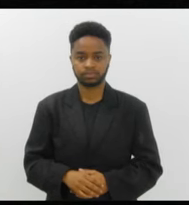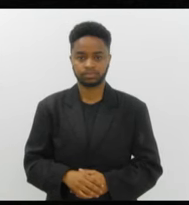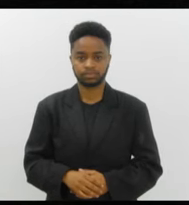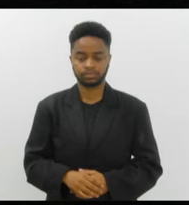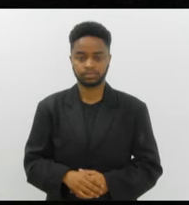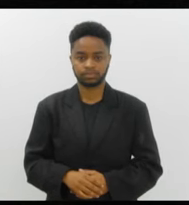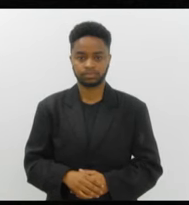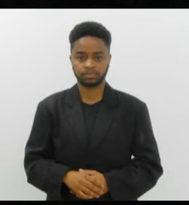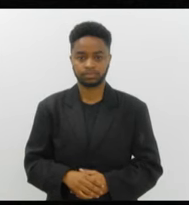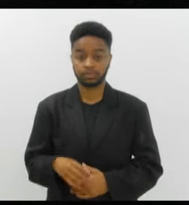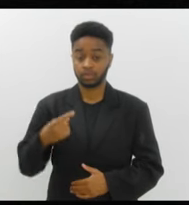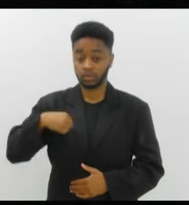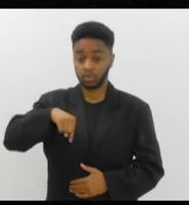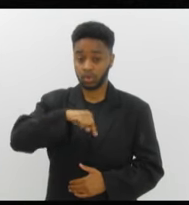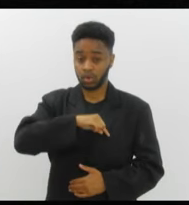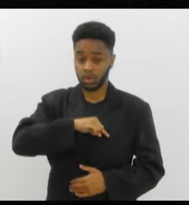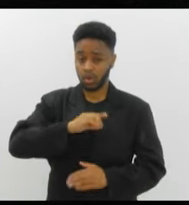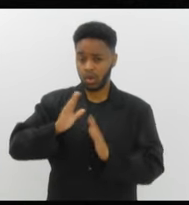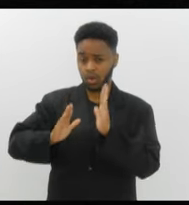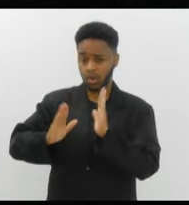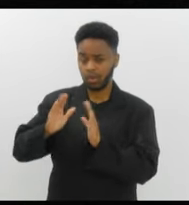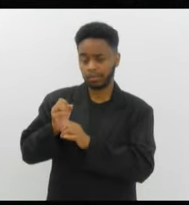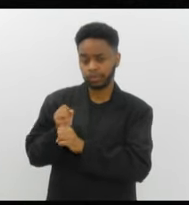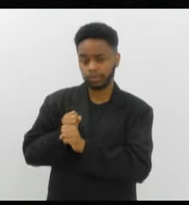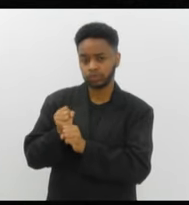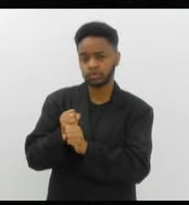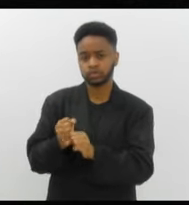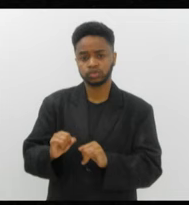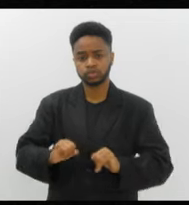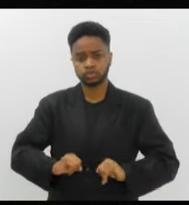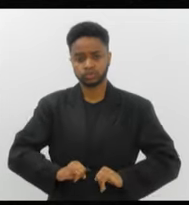Nós que durante muito tempo sofremos,